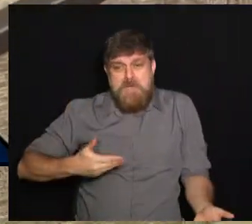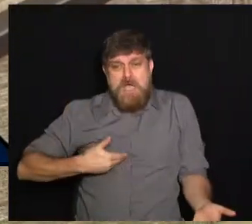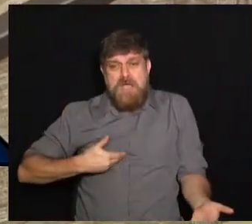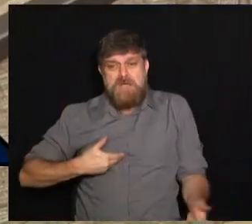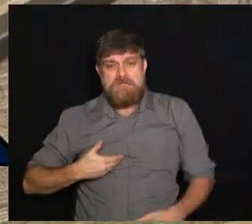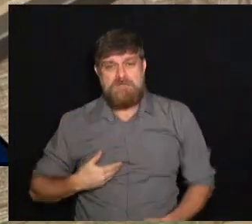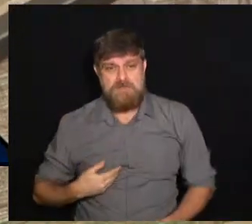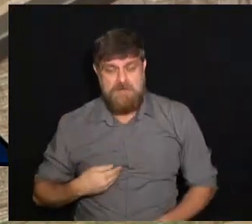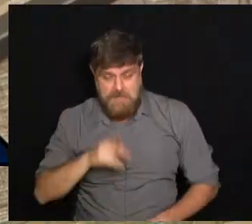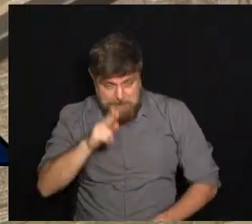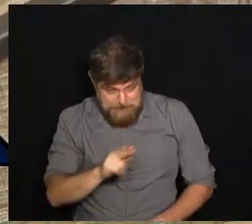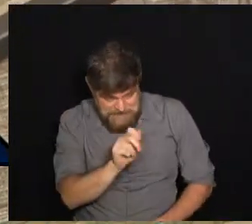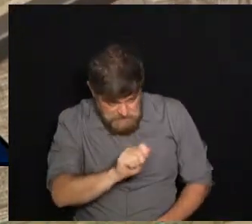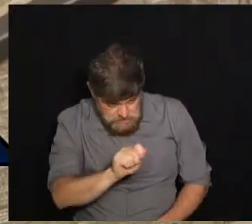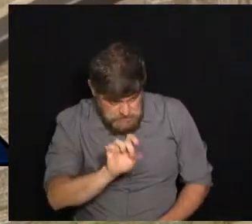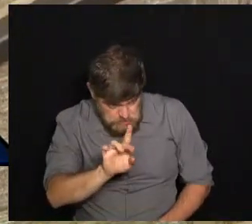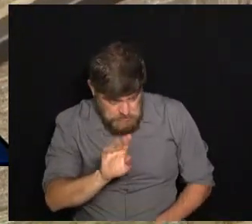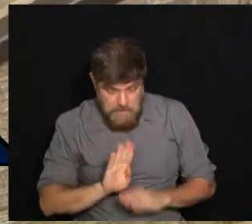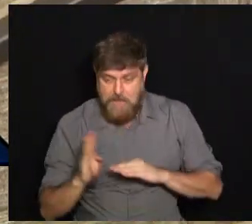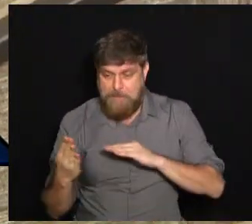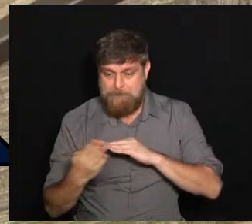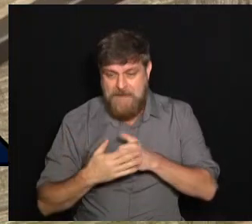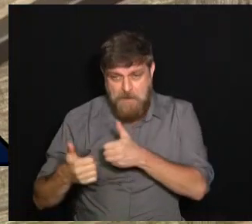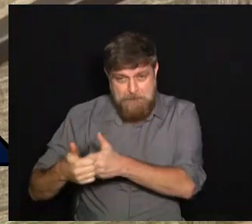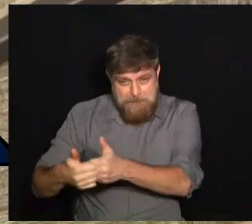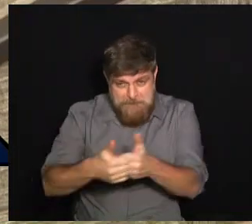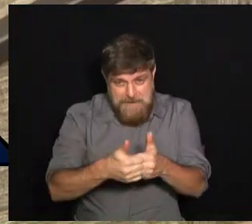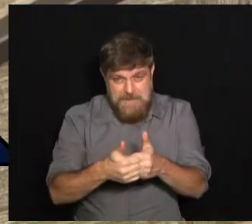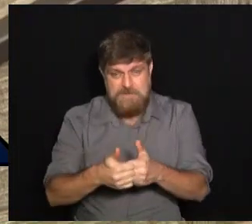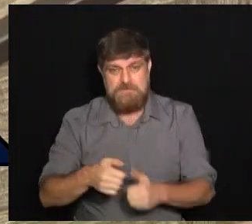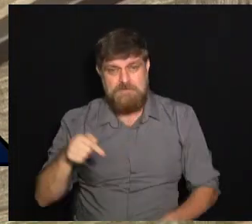Não só da Vila Padre Anchieta, como dos bairros ali vizinhos, né?